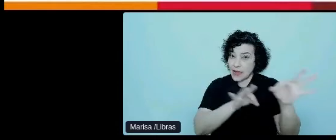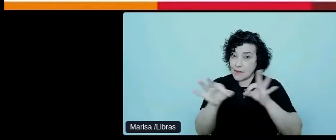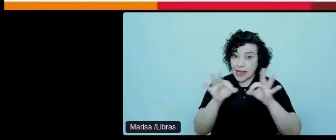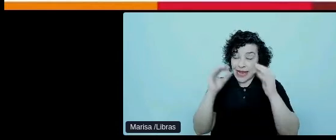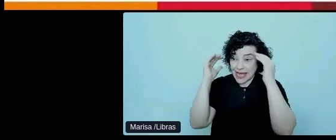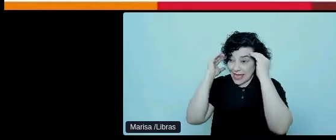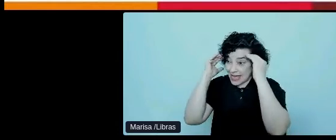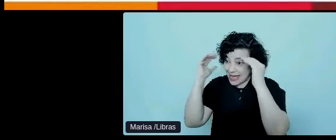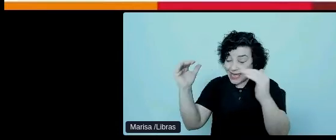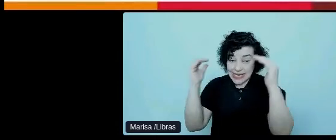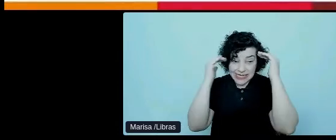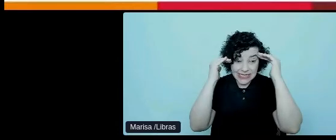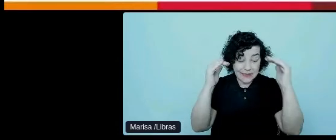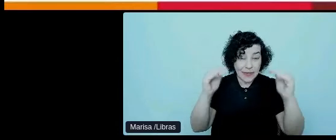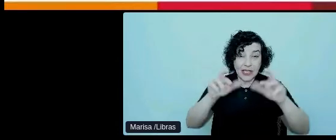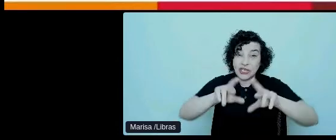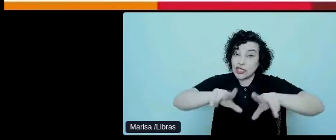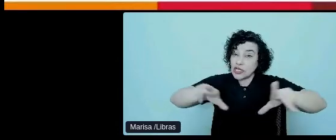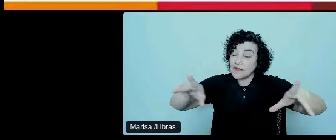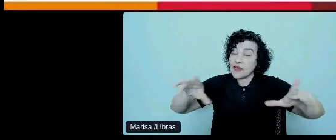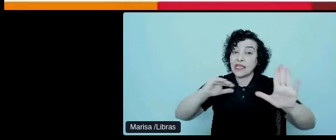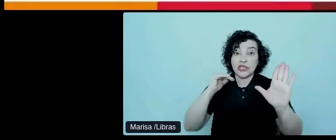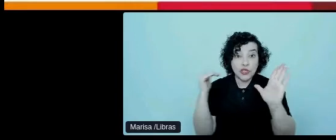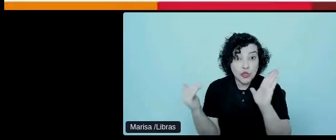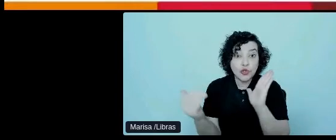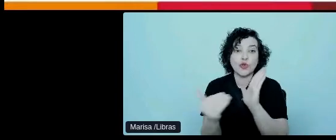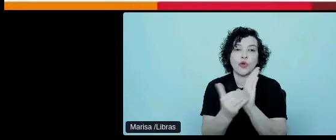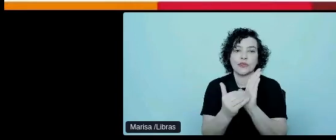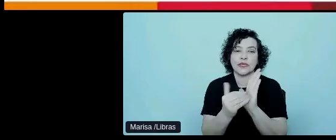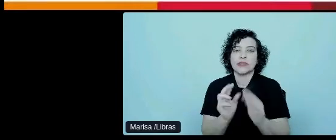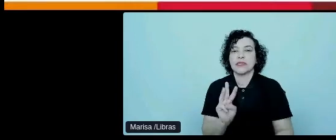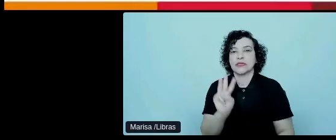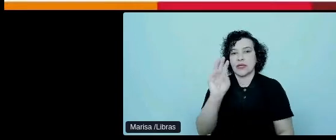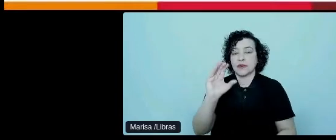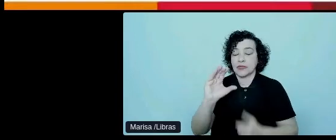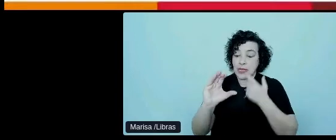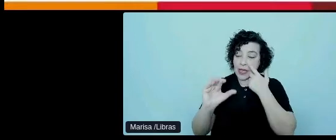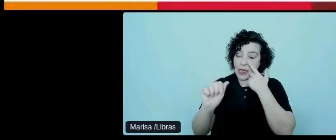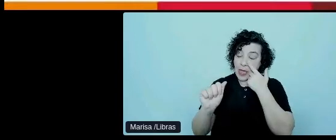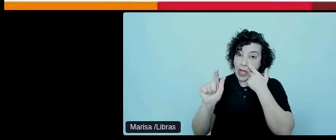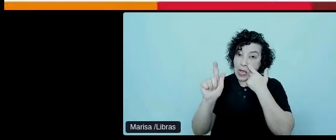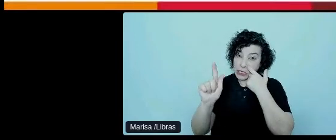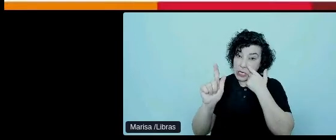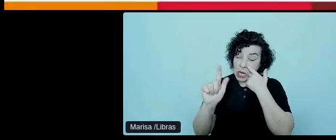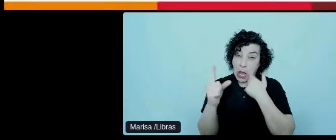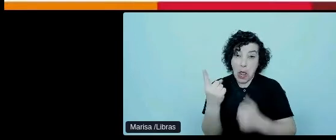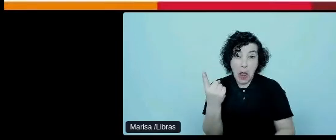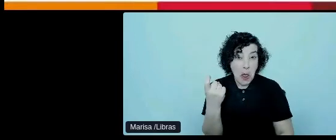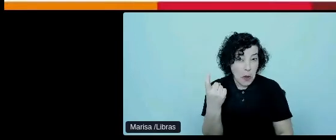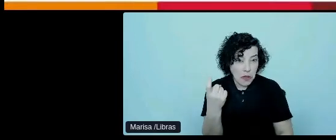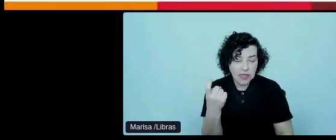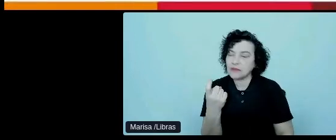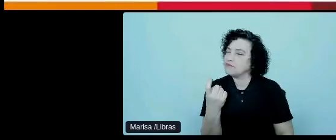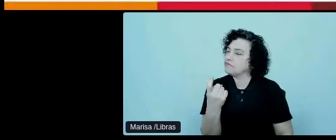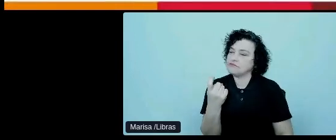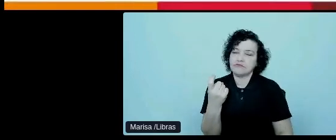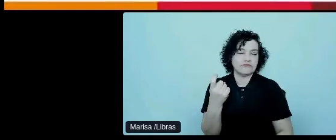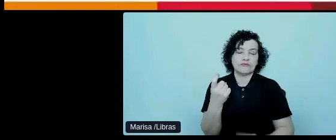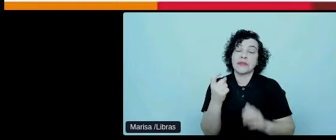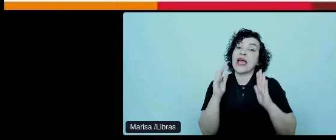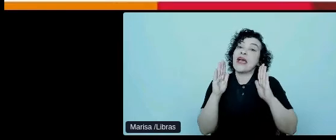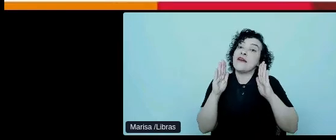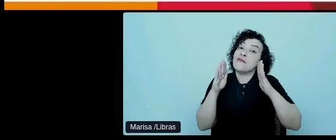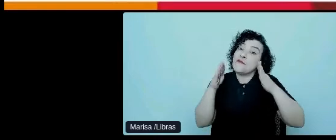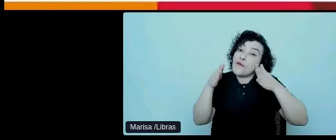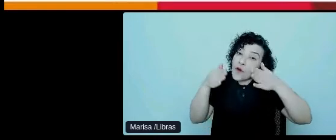quê? Hoje, se você for ver a WCAG, ela não é exclusiva, mas ela é muito mais voltada para a pessoa que